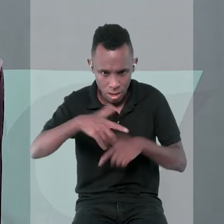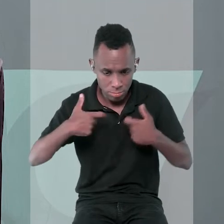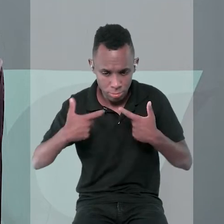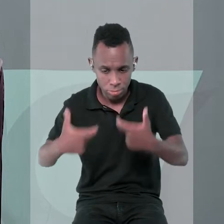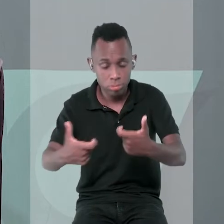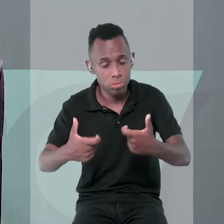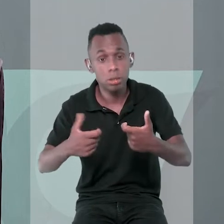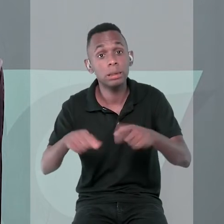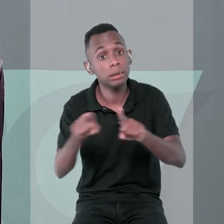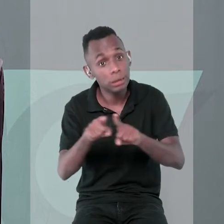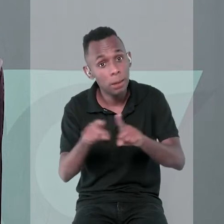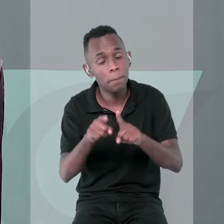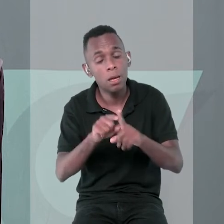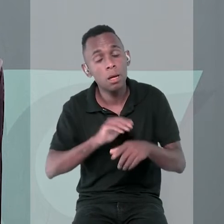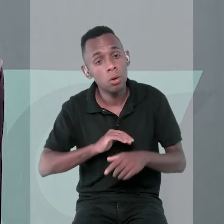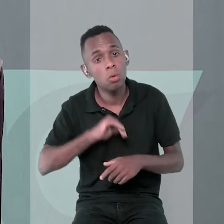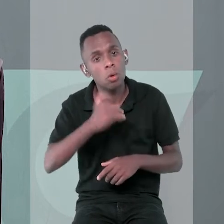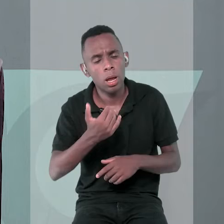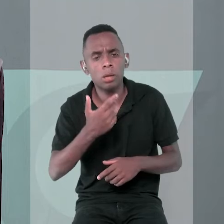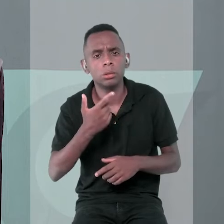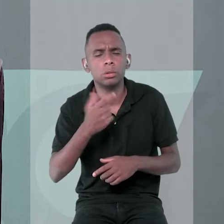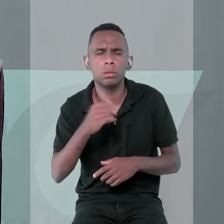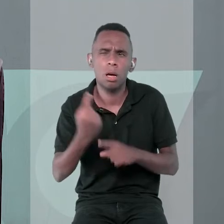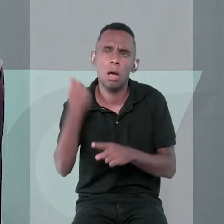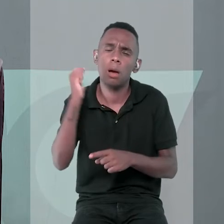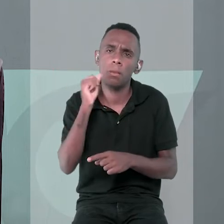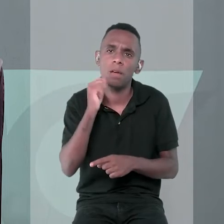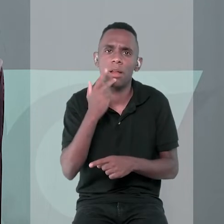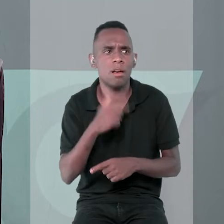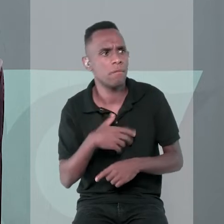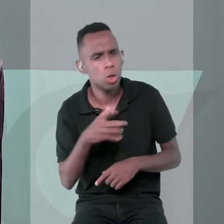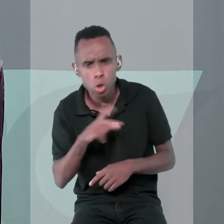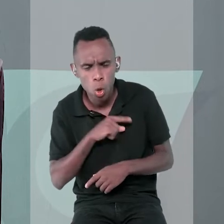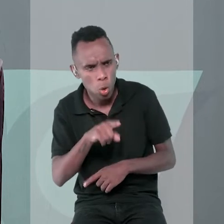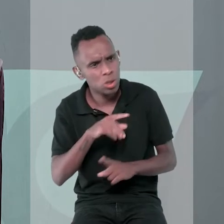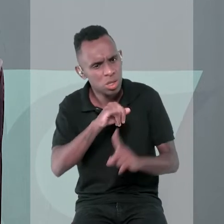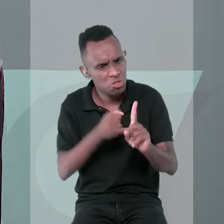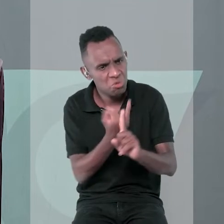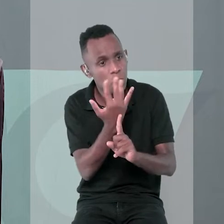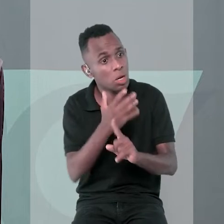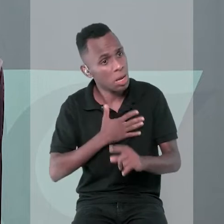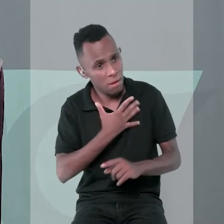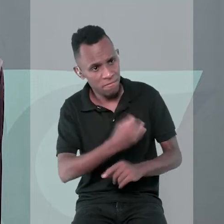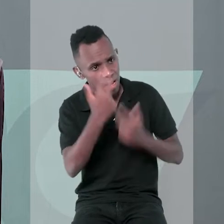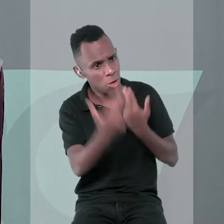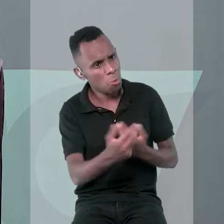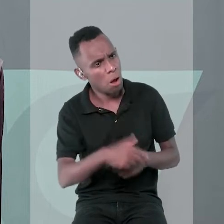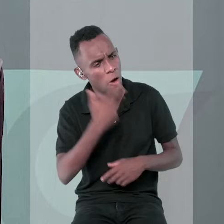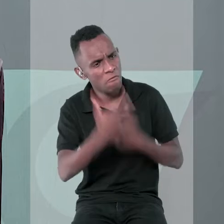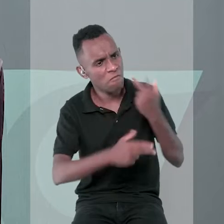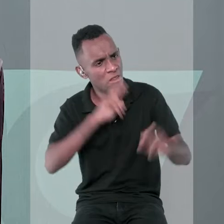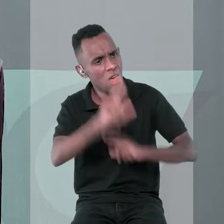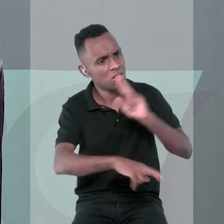batalha, mas até uma testemunha da época, eu falei, gente, eu queria uma filha assim, com essa língua afiada que essa menina tem.